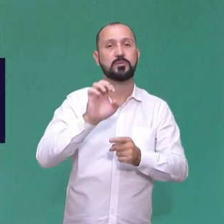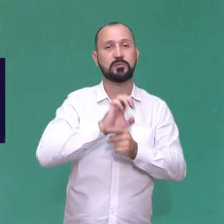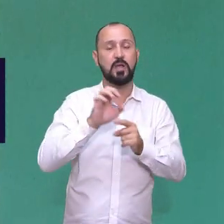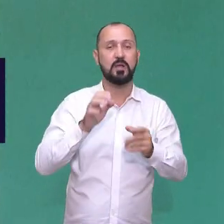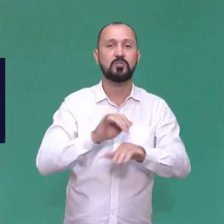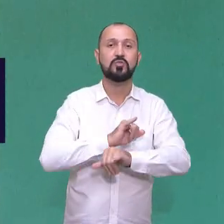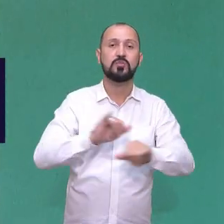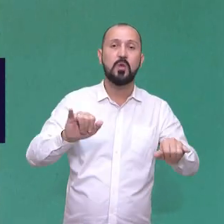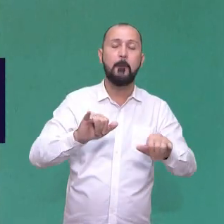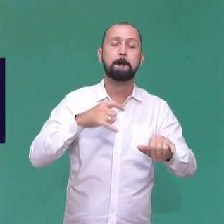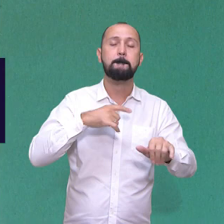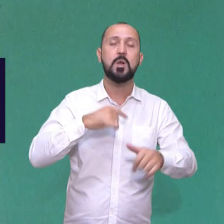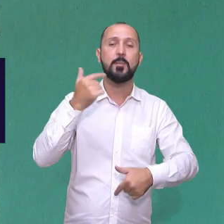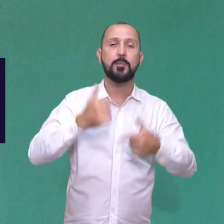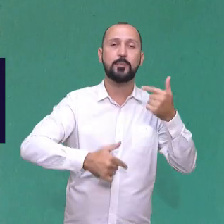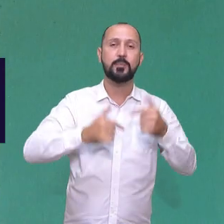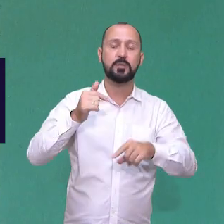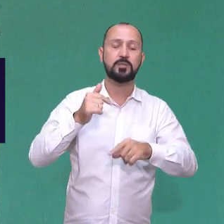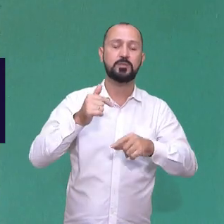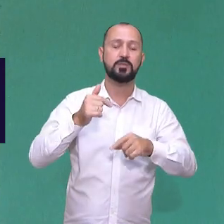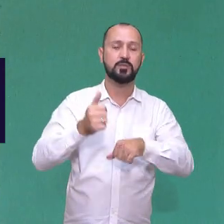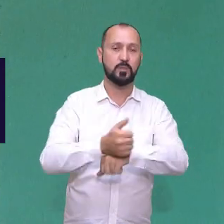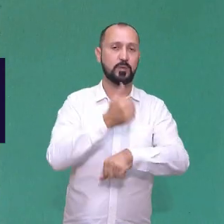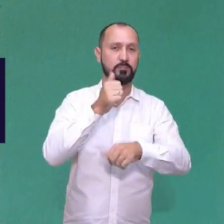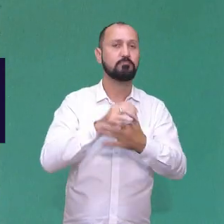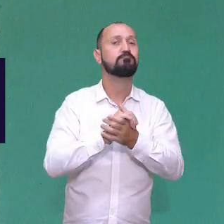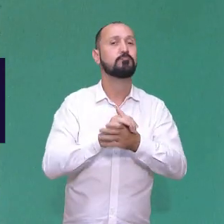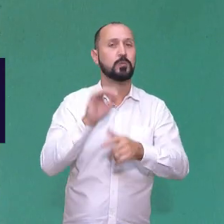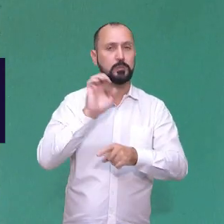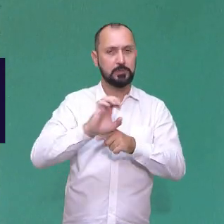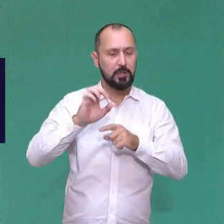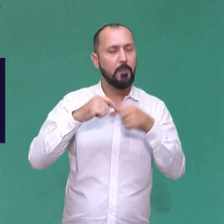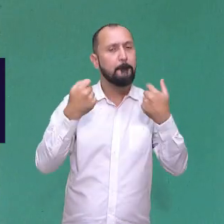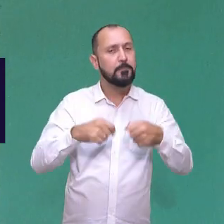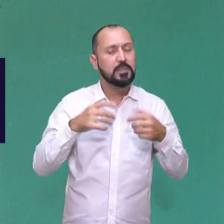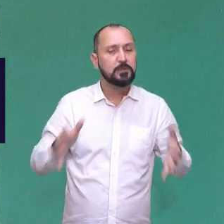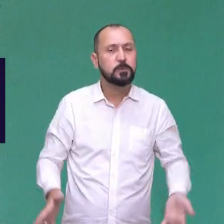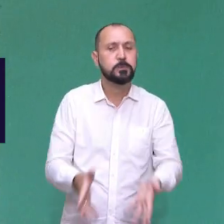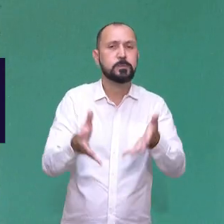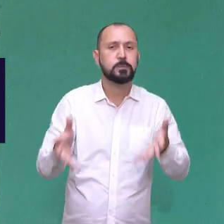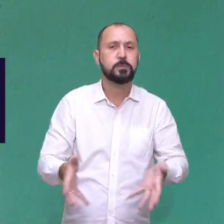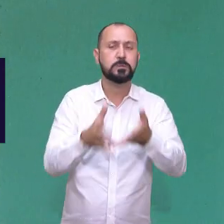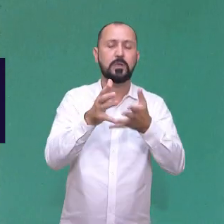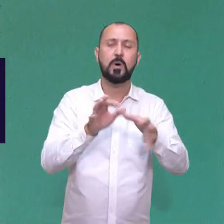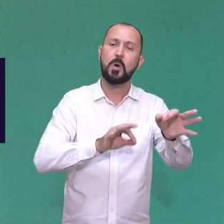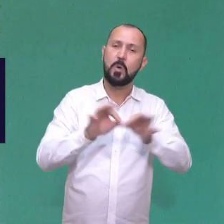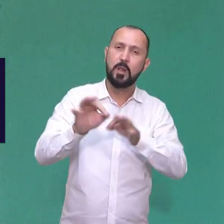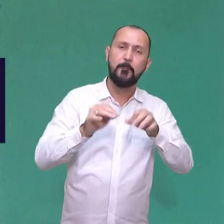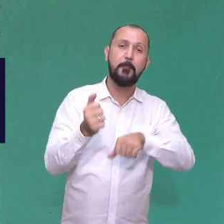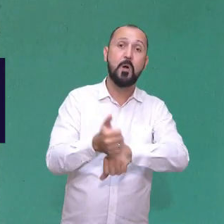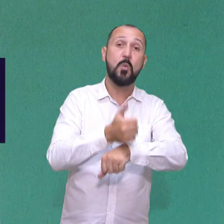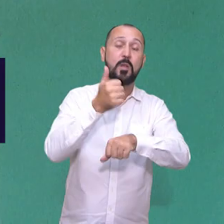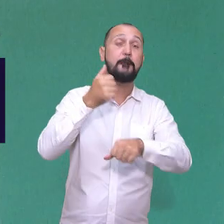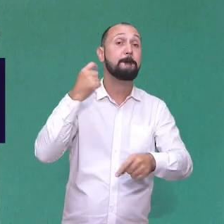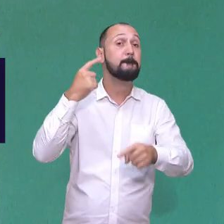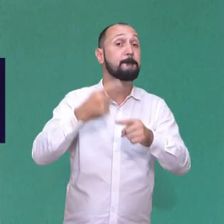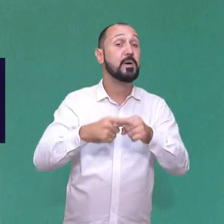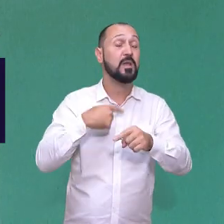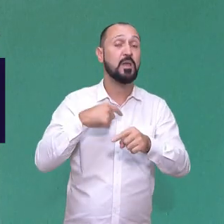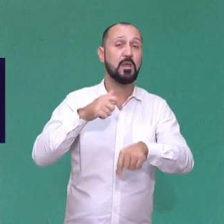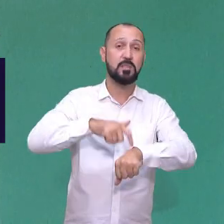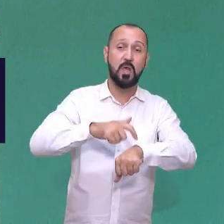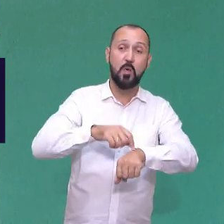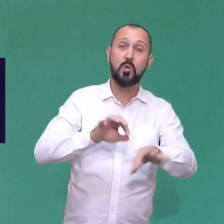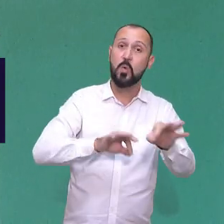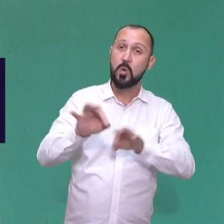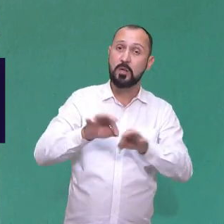consideração que é dever do Estado promover uma política de qualidade. Então, o Estado tem que incentivar também